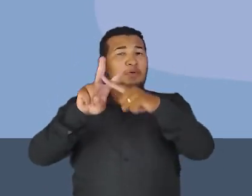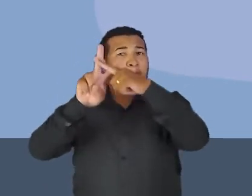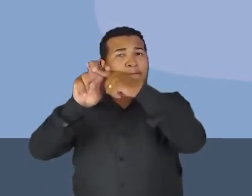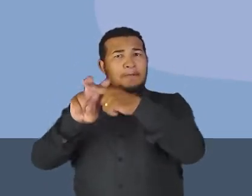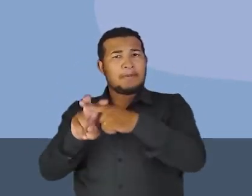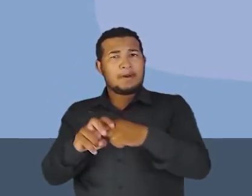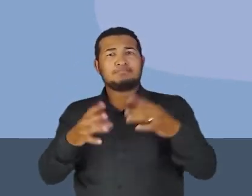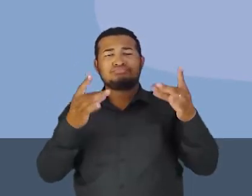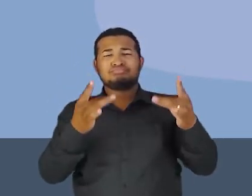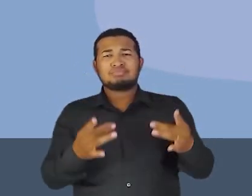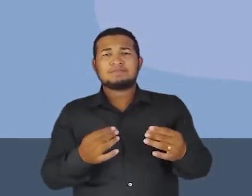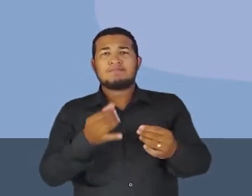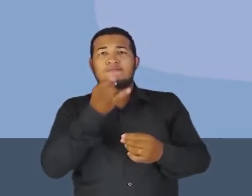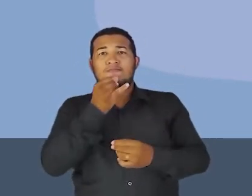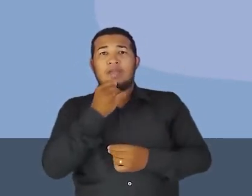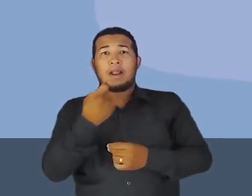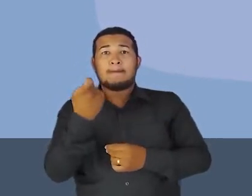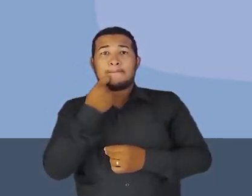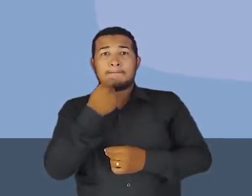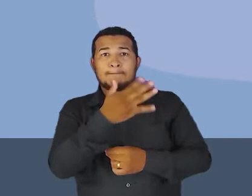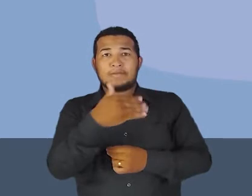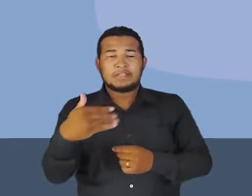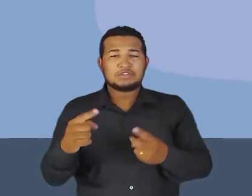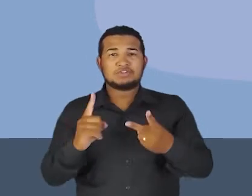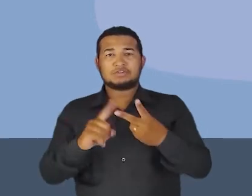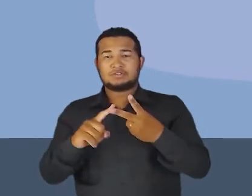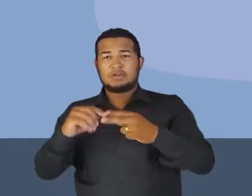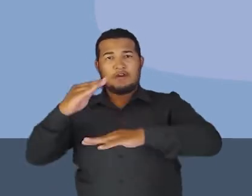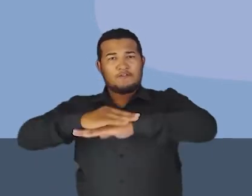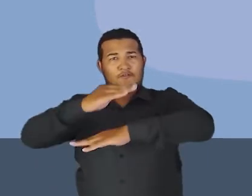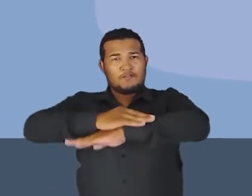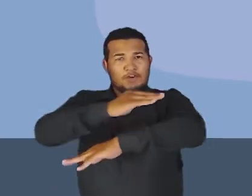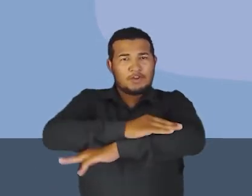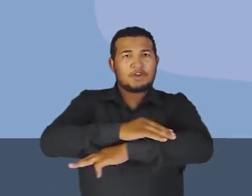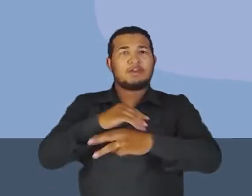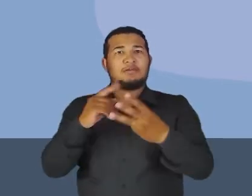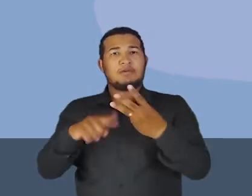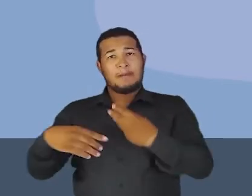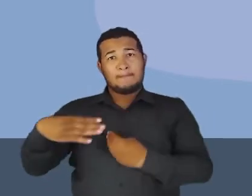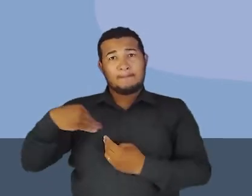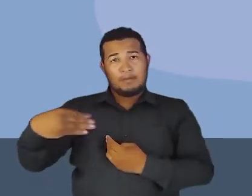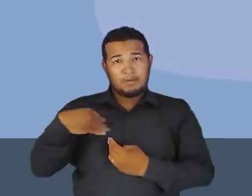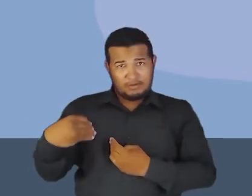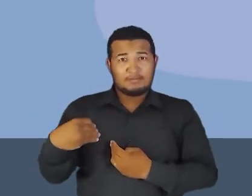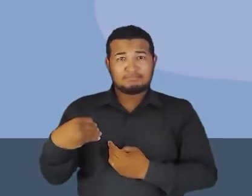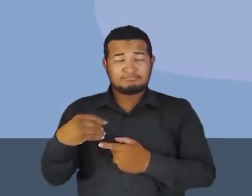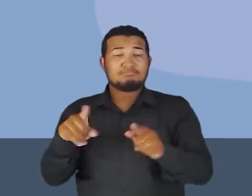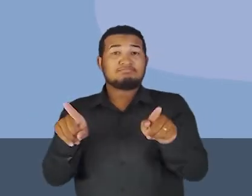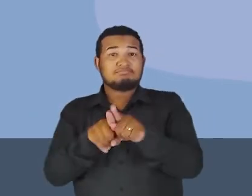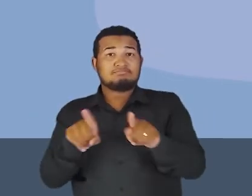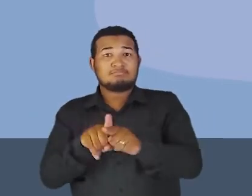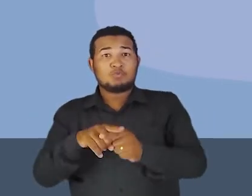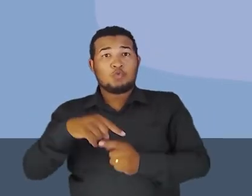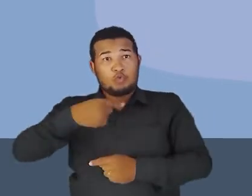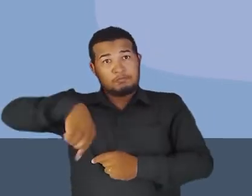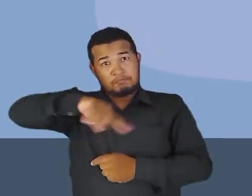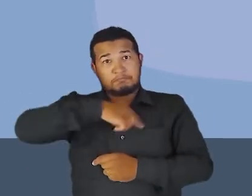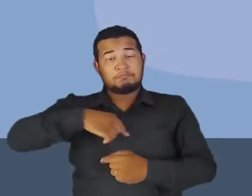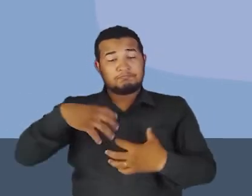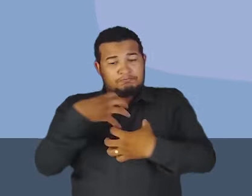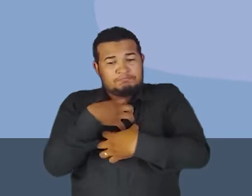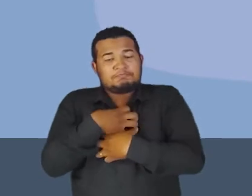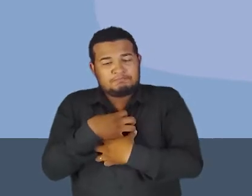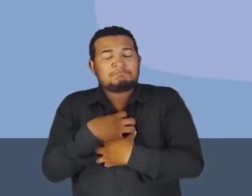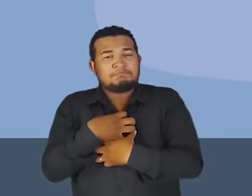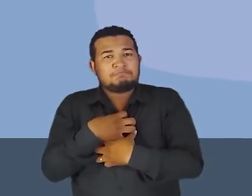vertebrados. Um peixe, um réptil, um anfíbio, exemplos de mamíferos, e o nosso organismo.